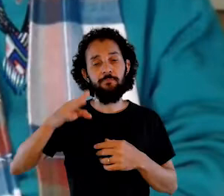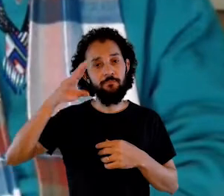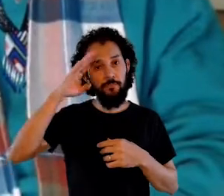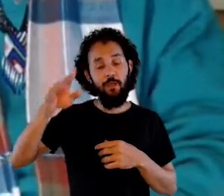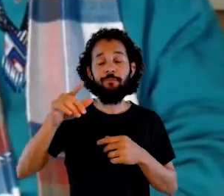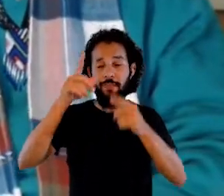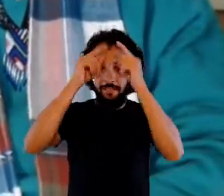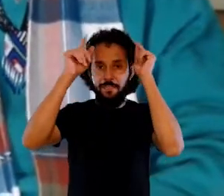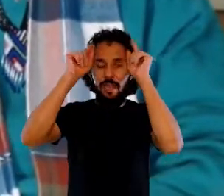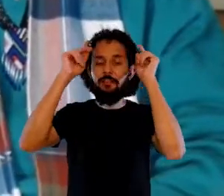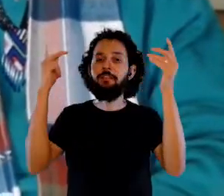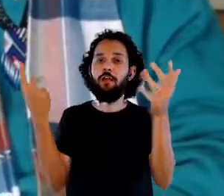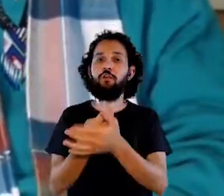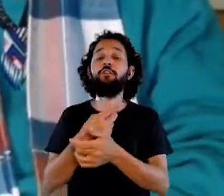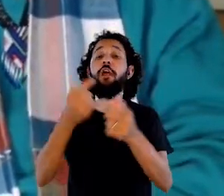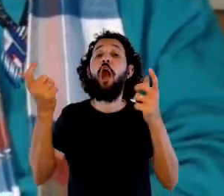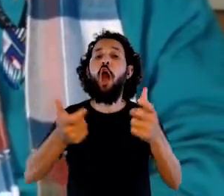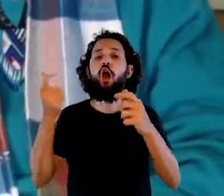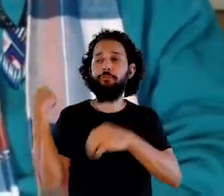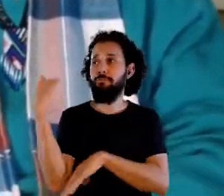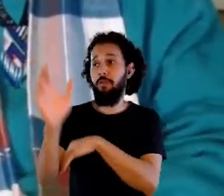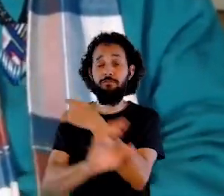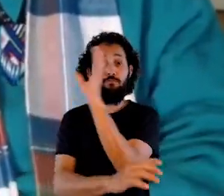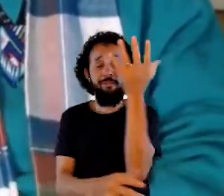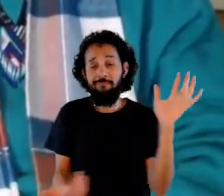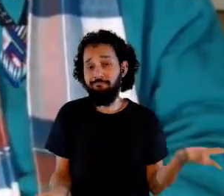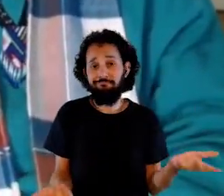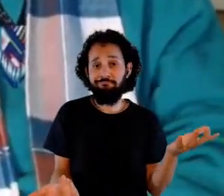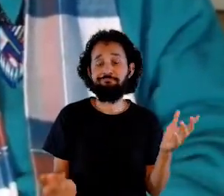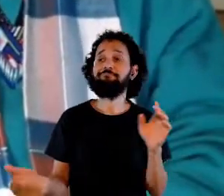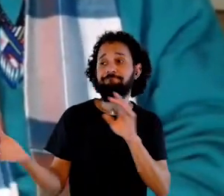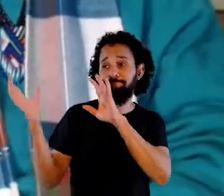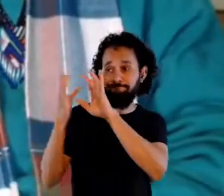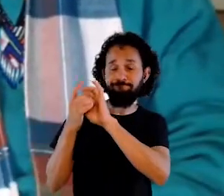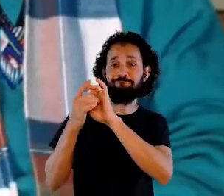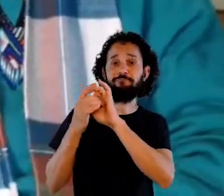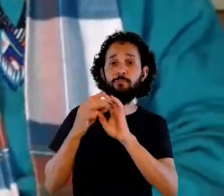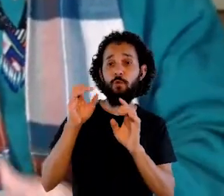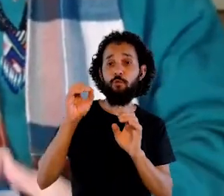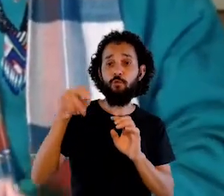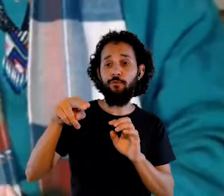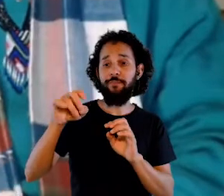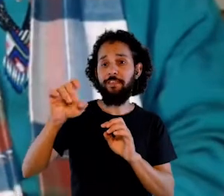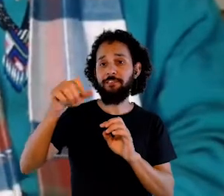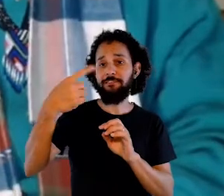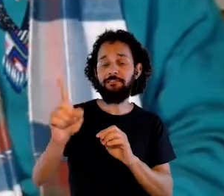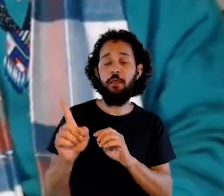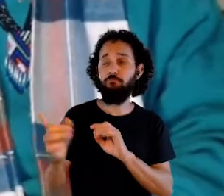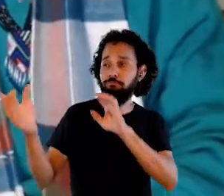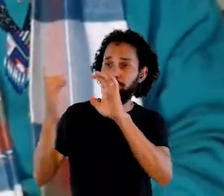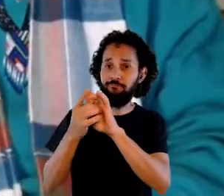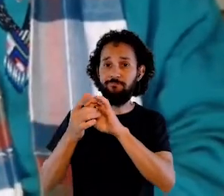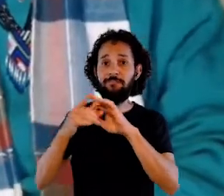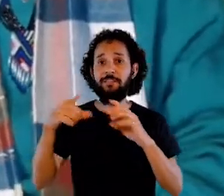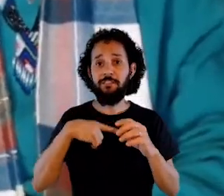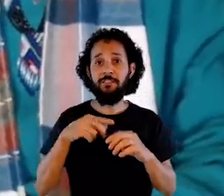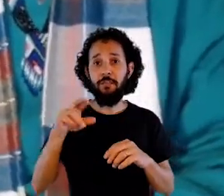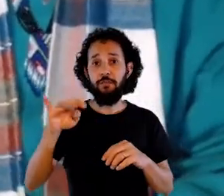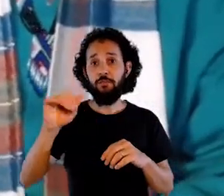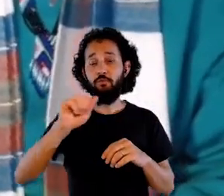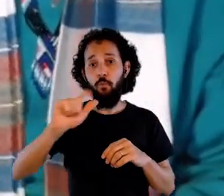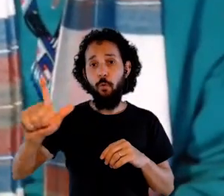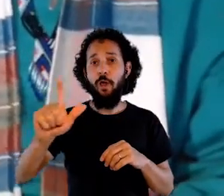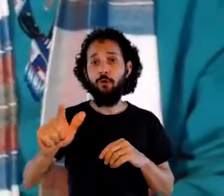da natureza, né? Em conexão, eu quero dizer, neste sentido, né? Celebrava os rituais de colheita, muitos rituais, os